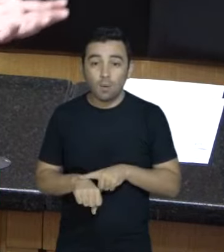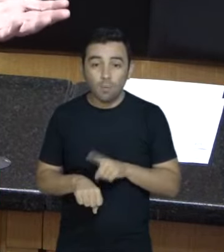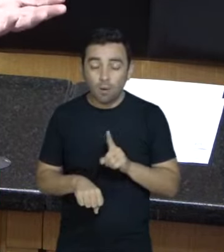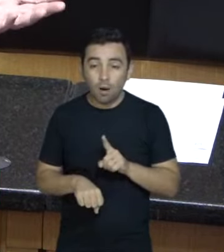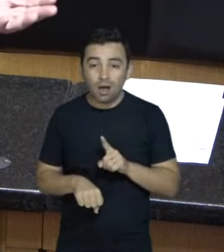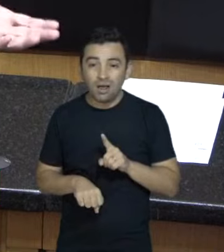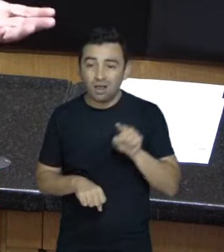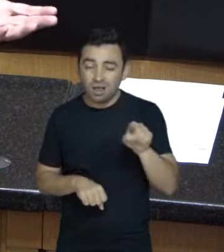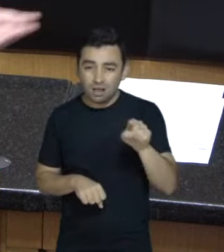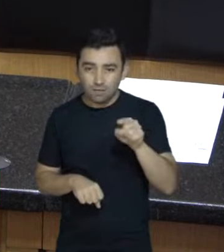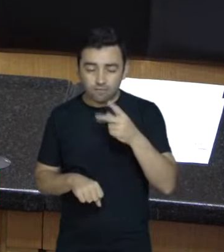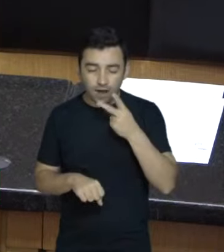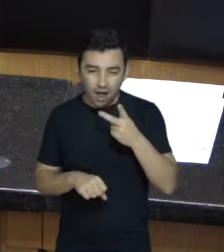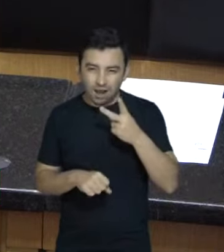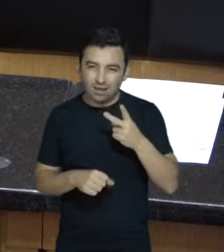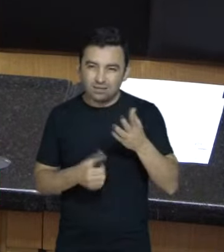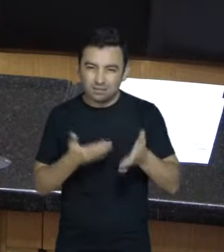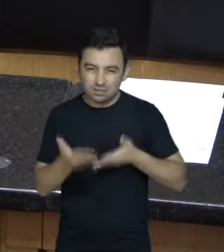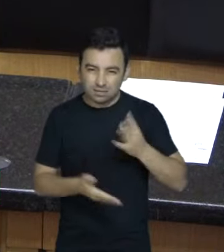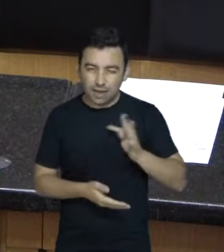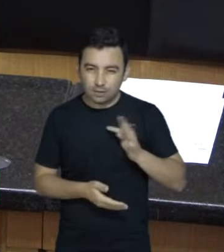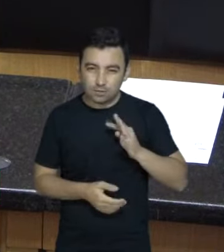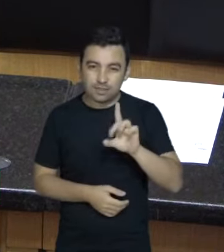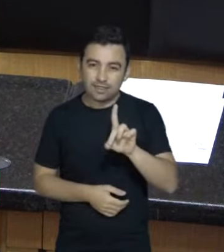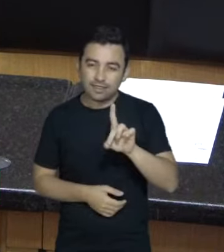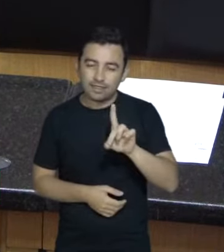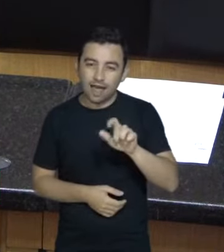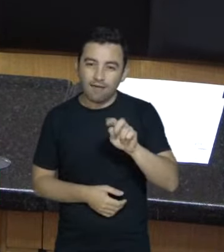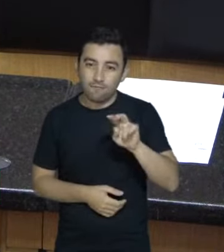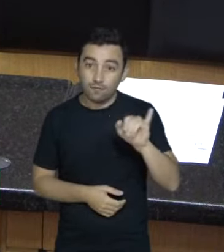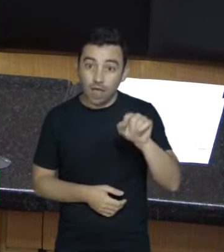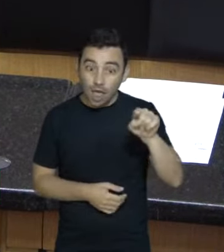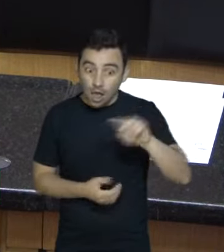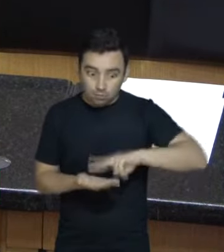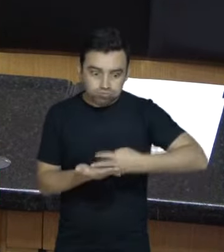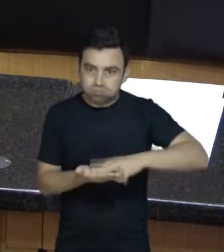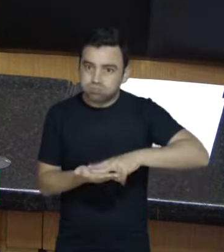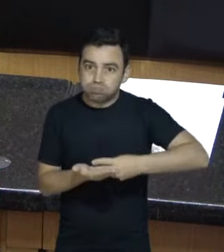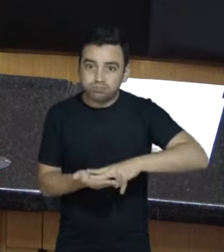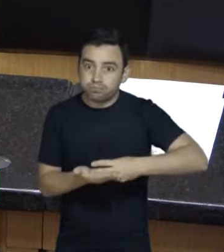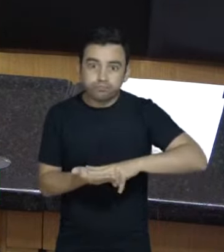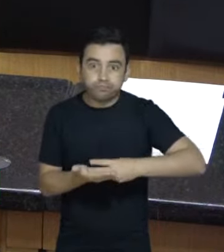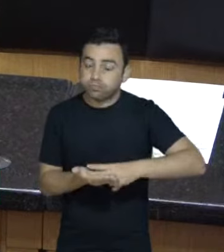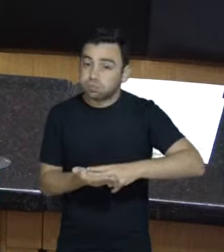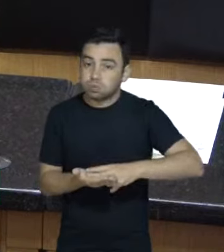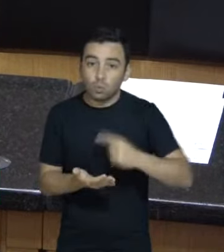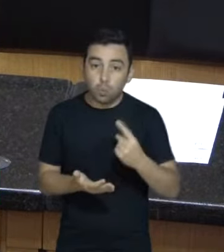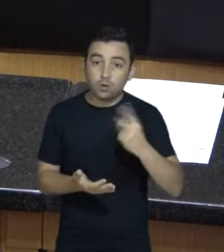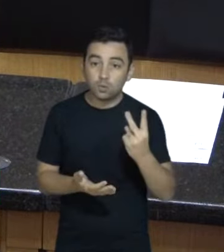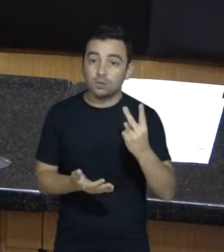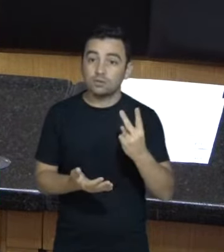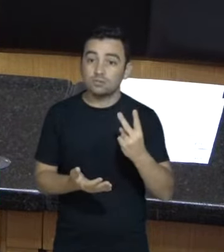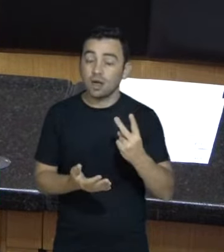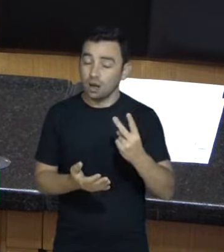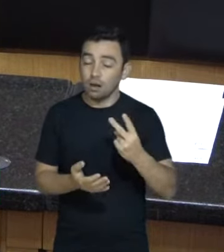com o assistente técnico, o Davi, ele teve uma convulsão e outra em seguida. Aí foi atendido aqui